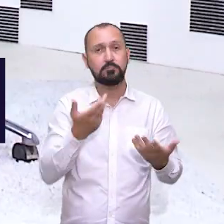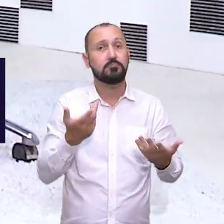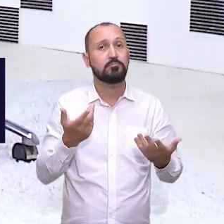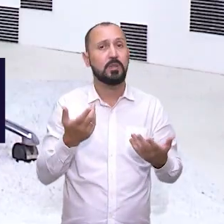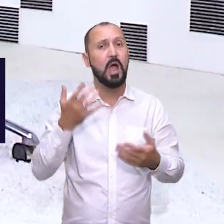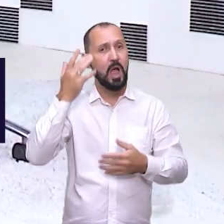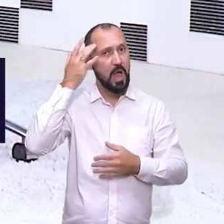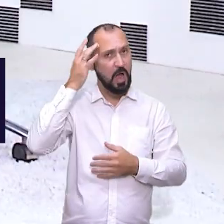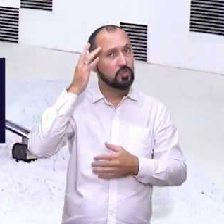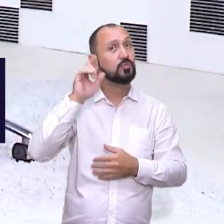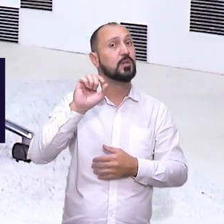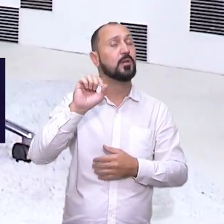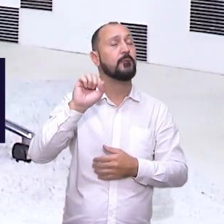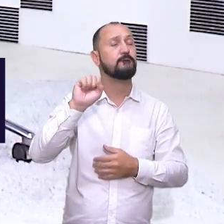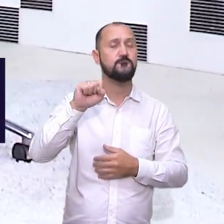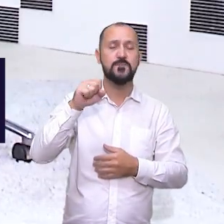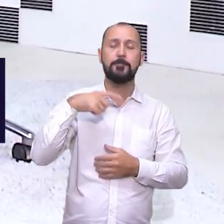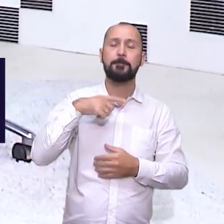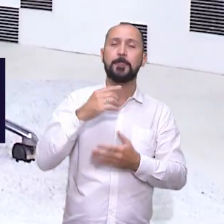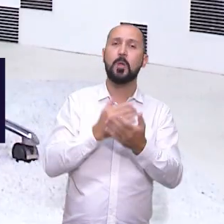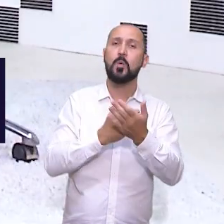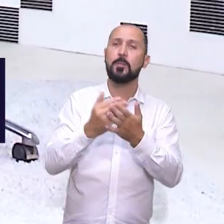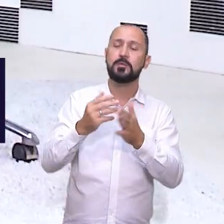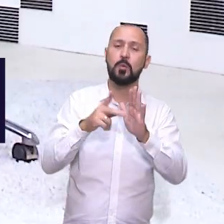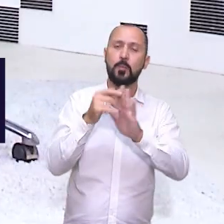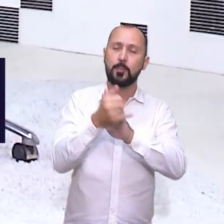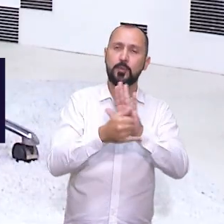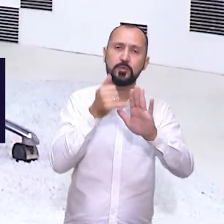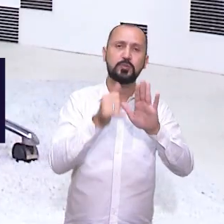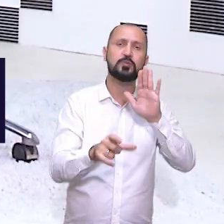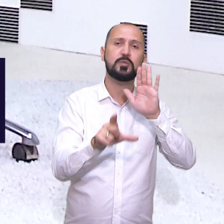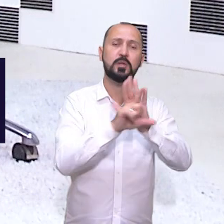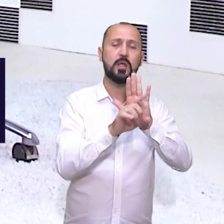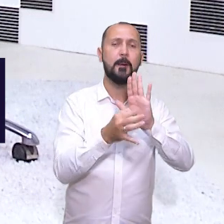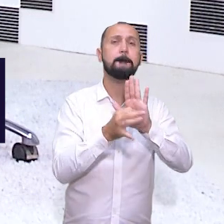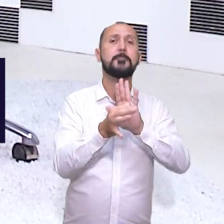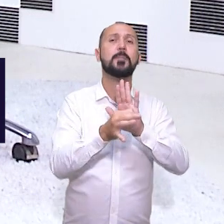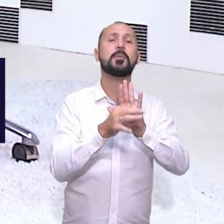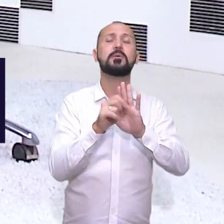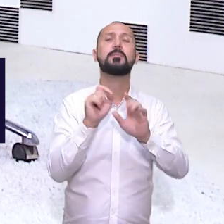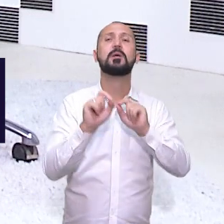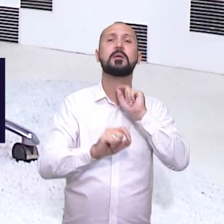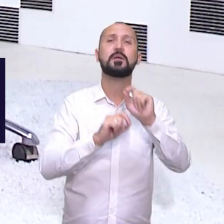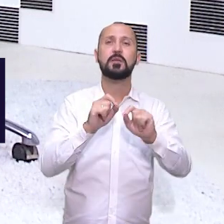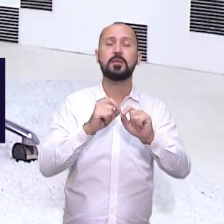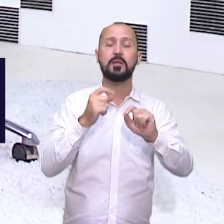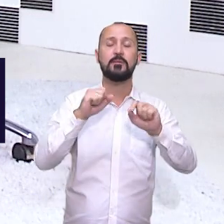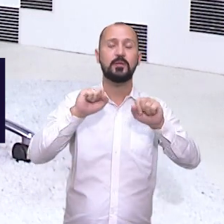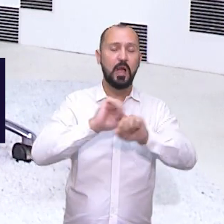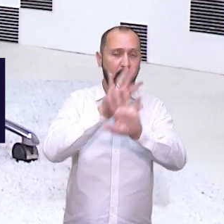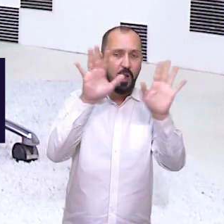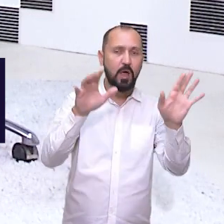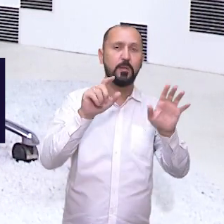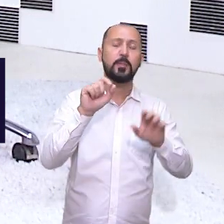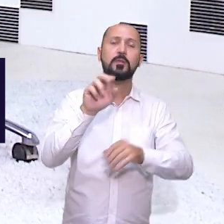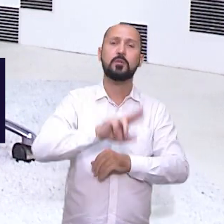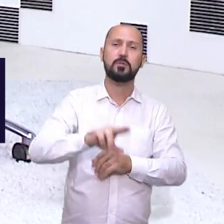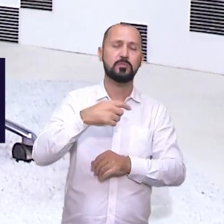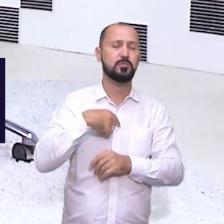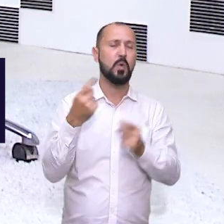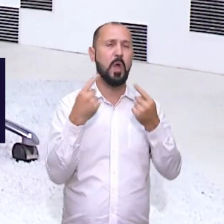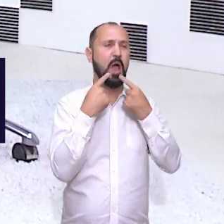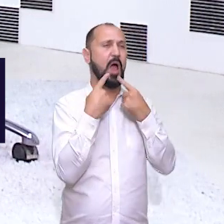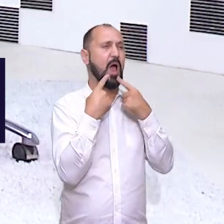artistas, que eu acho que aí sim entra o nosso projeto de lei, a nossa proposta para fazer com que se